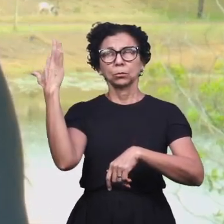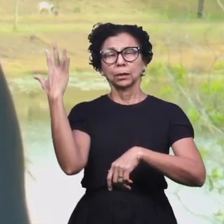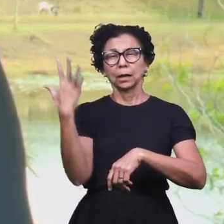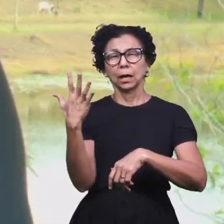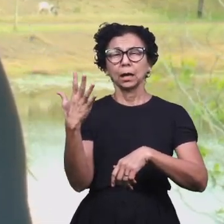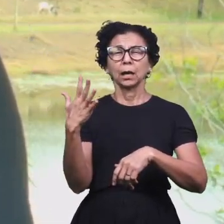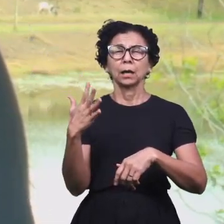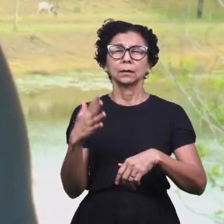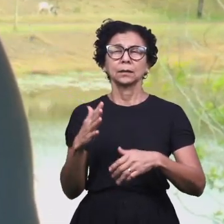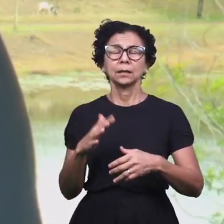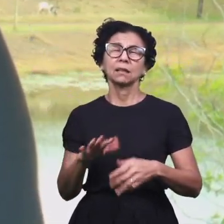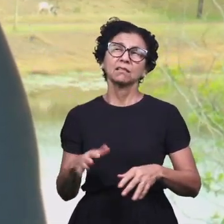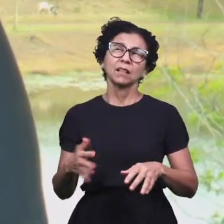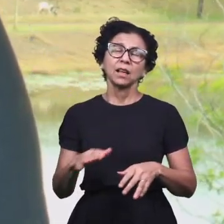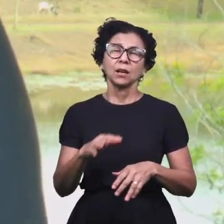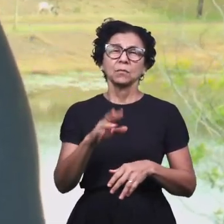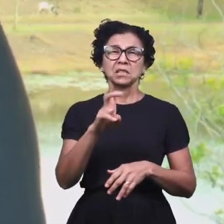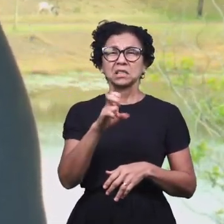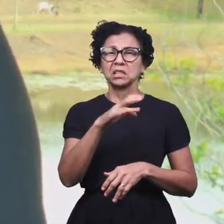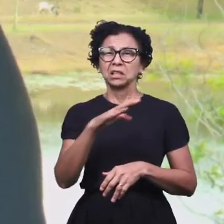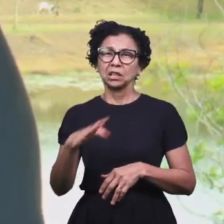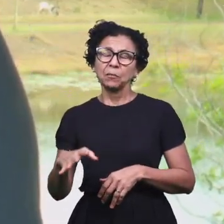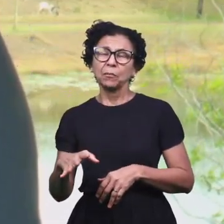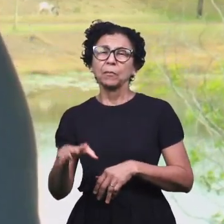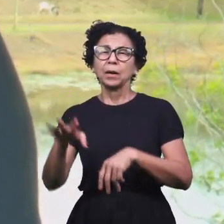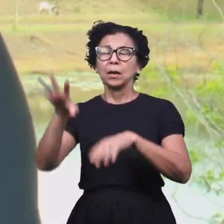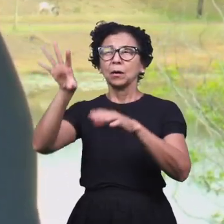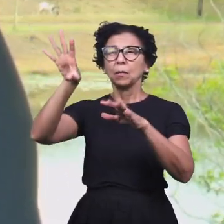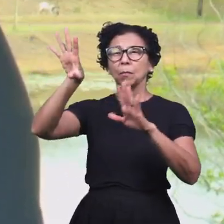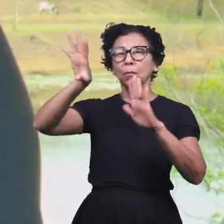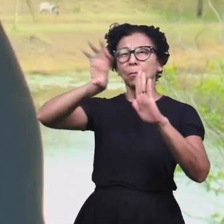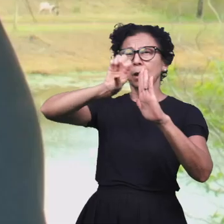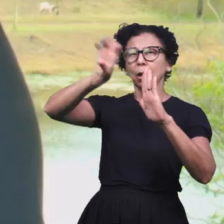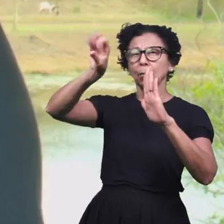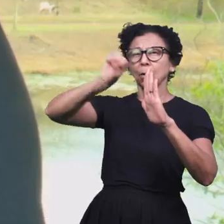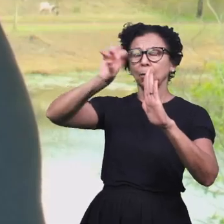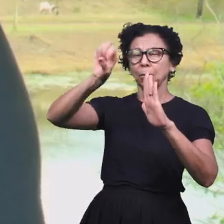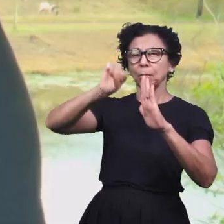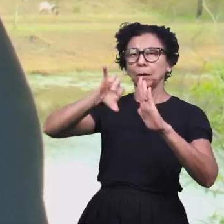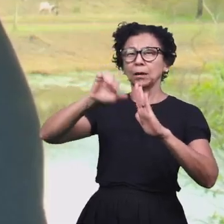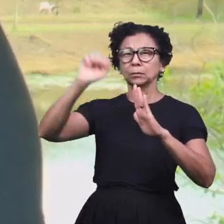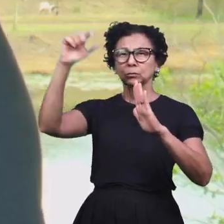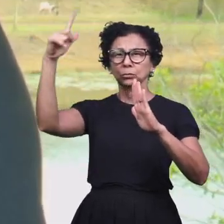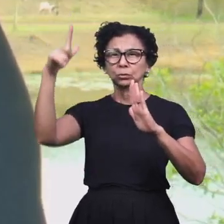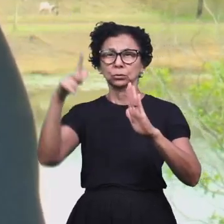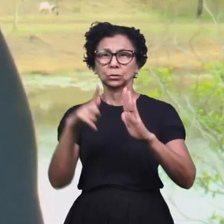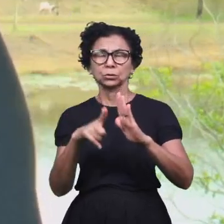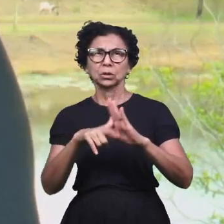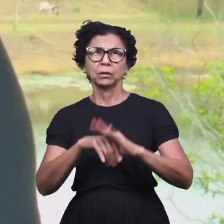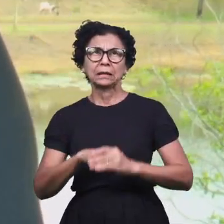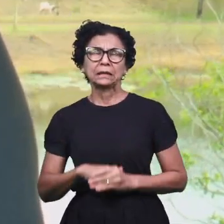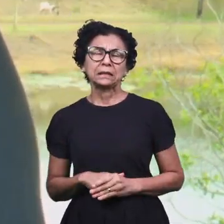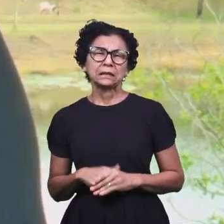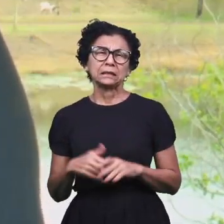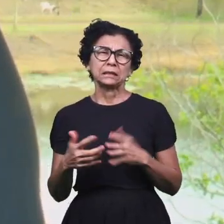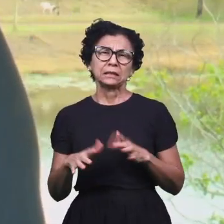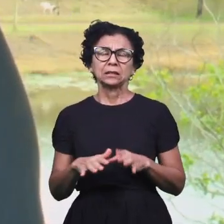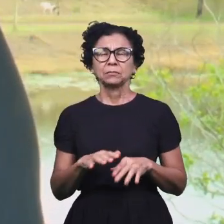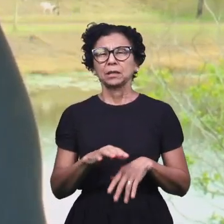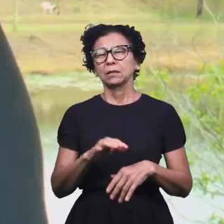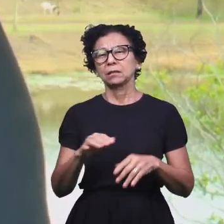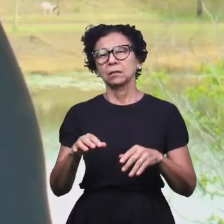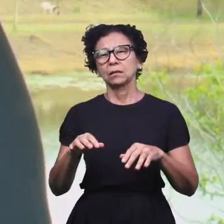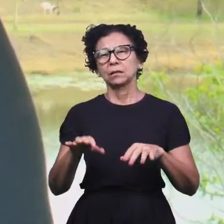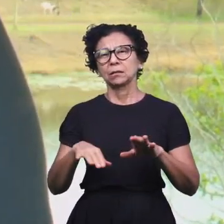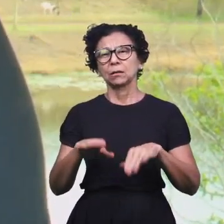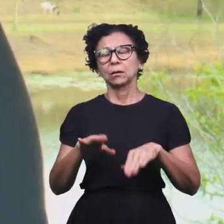produção até às 17, 17h30. E o período nosso de pico de geração é em torno de 5,